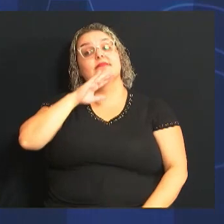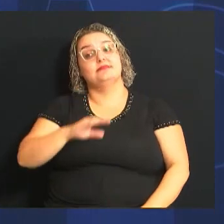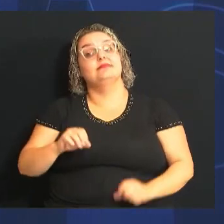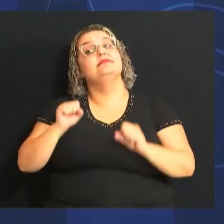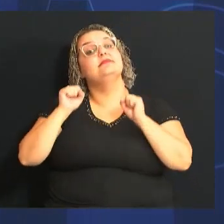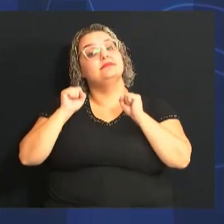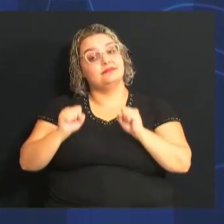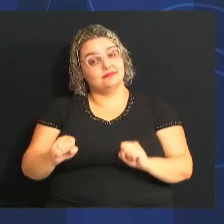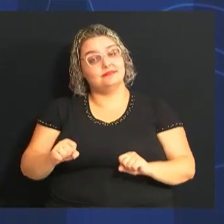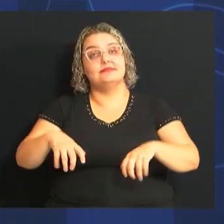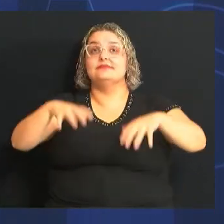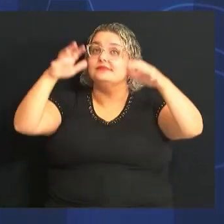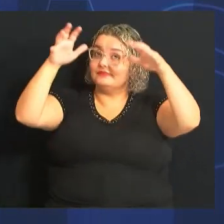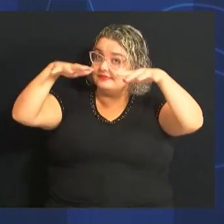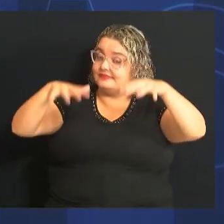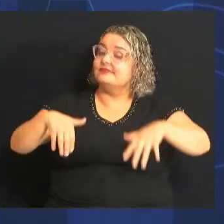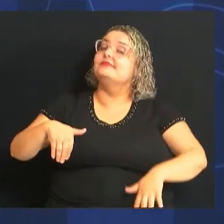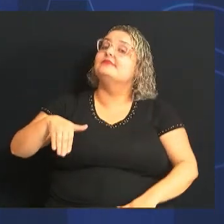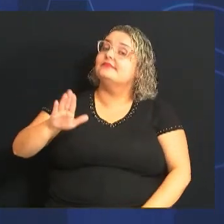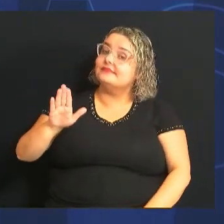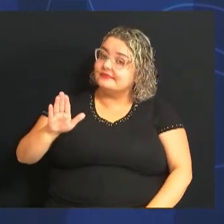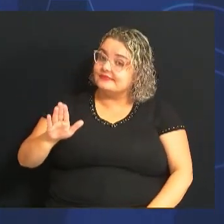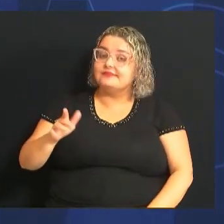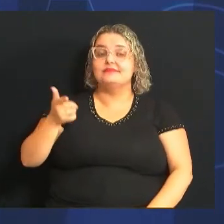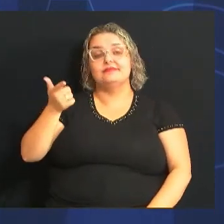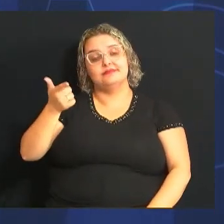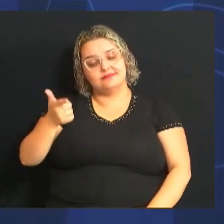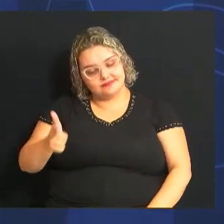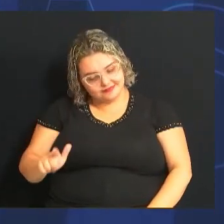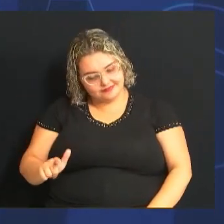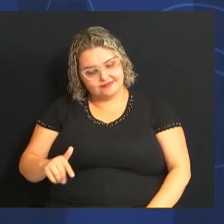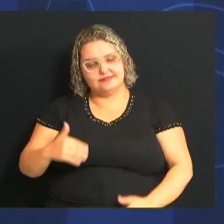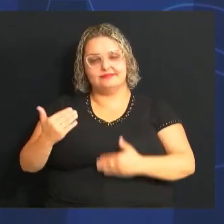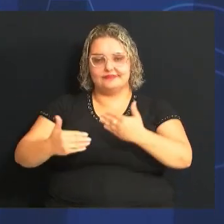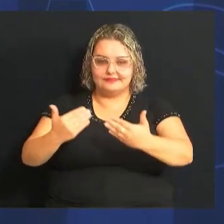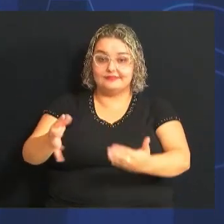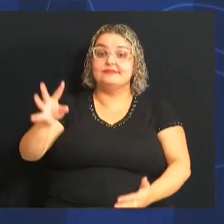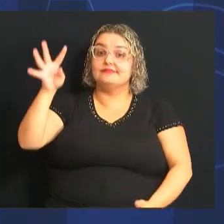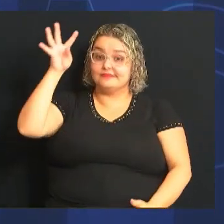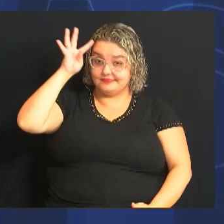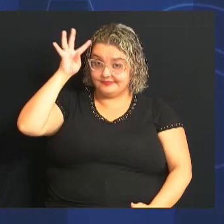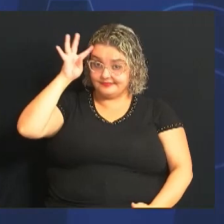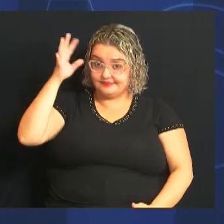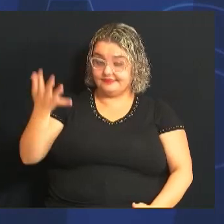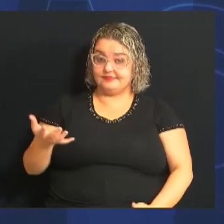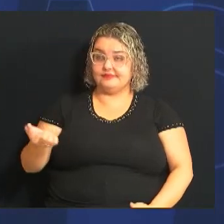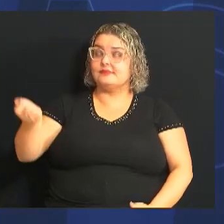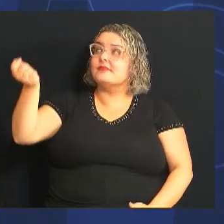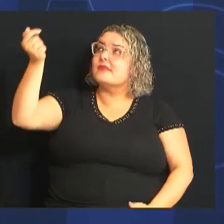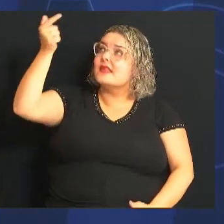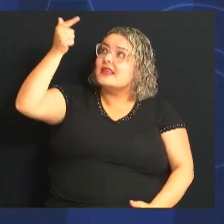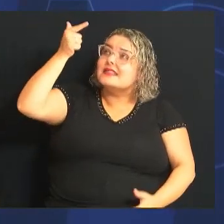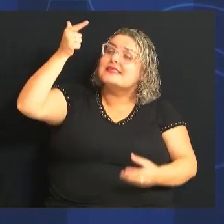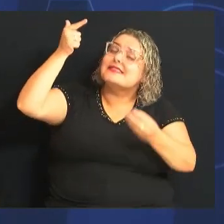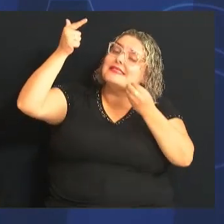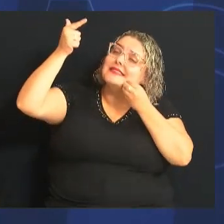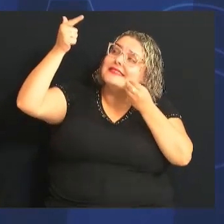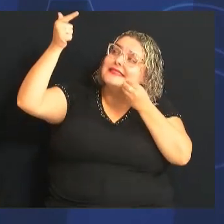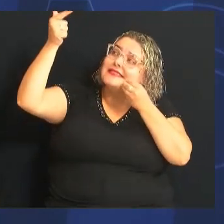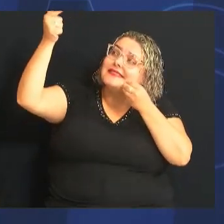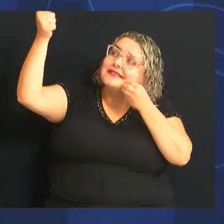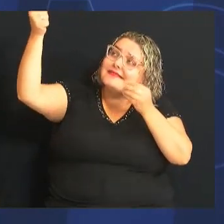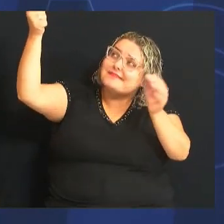de mais chuva e segue essa tendência para quarta-feira, com o sol tentando aparecer de uma